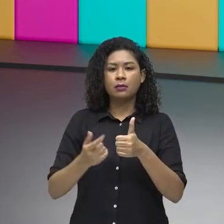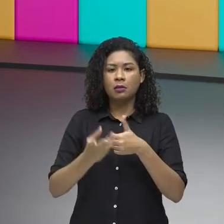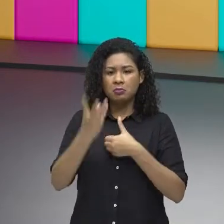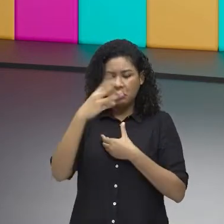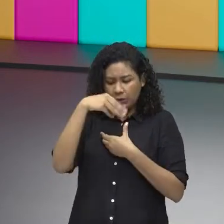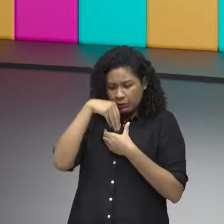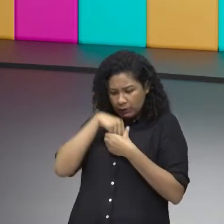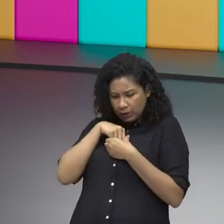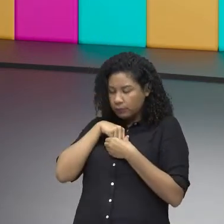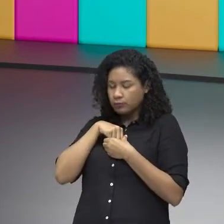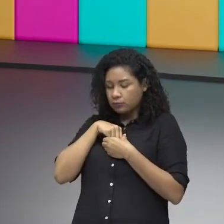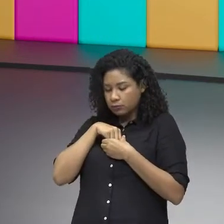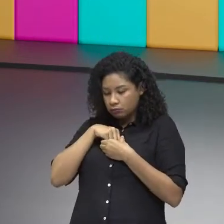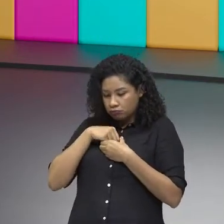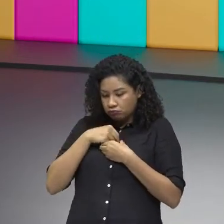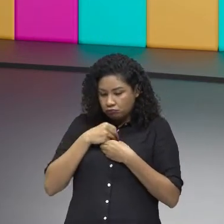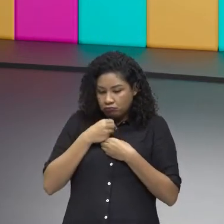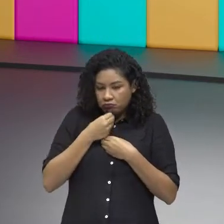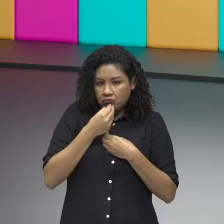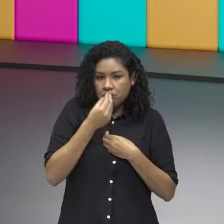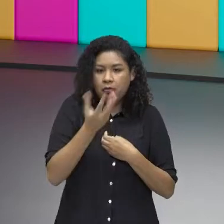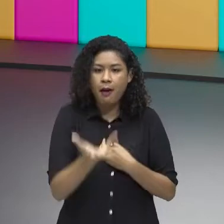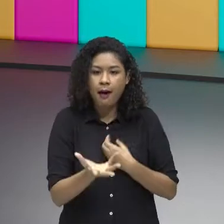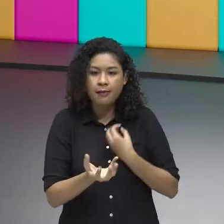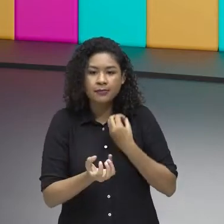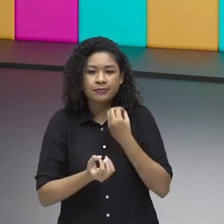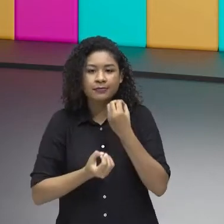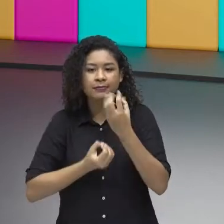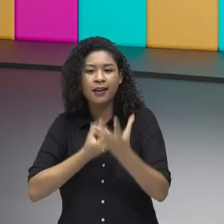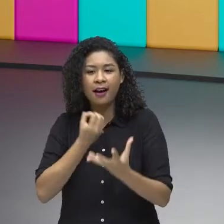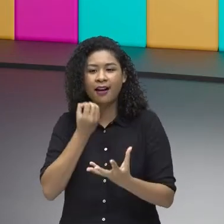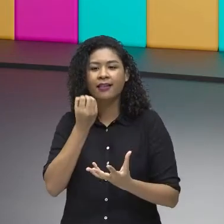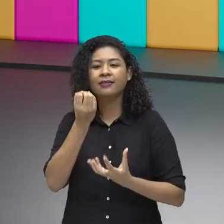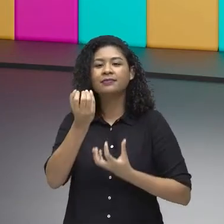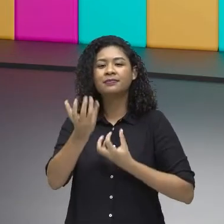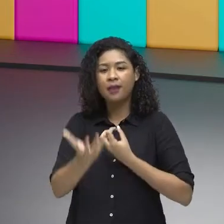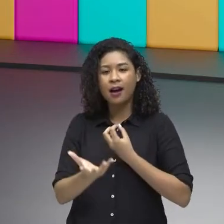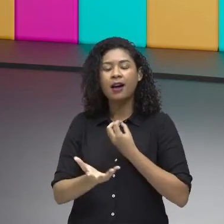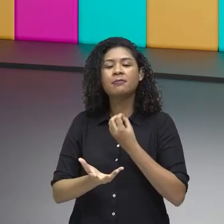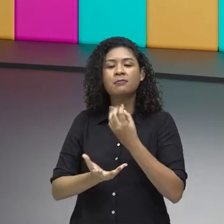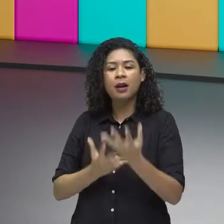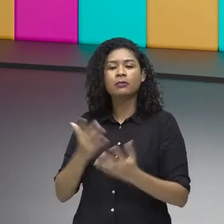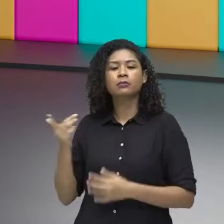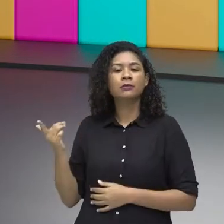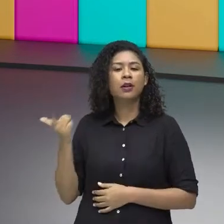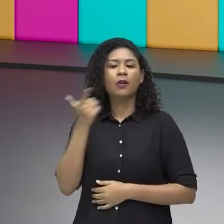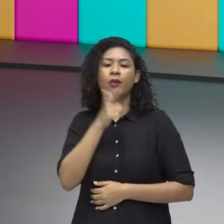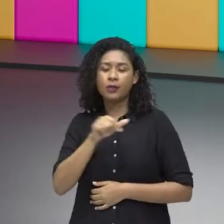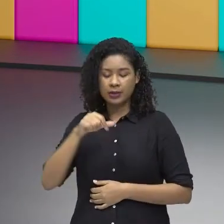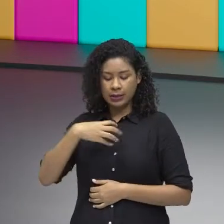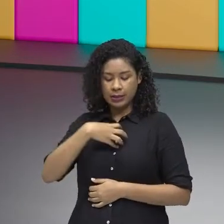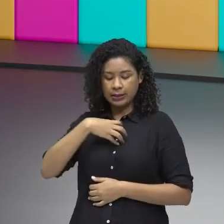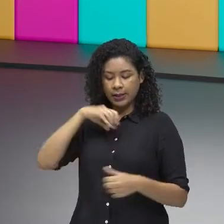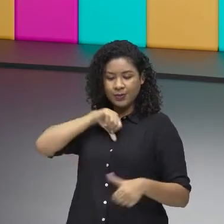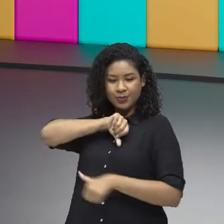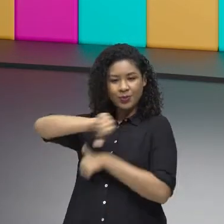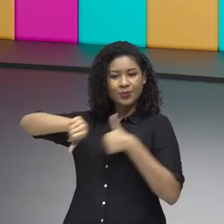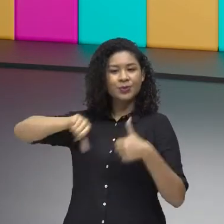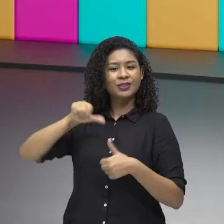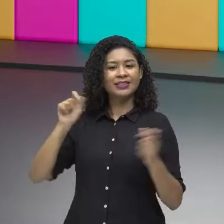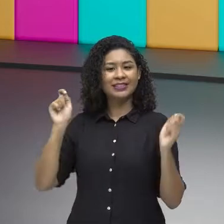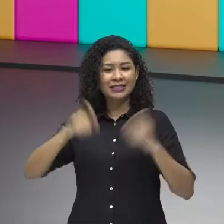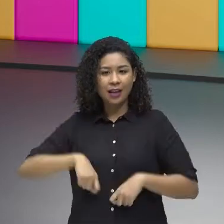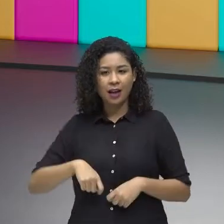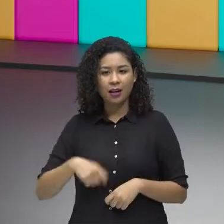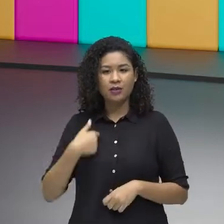começa dentro, mas que se propaga para fora para que eu tenha, que eu saia da condição de tristeza em que eu estou. Eu também não posso